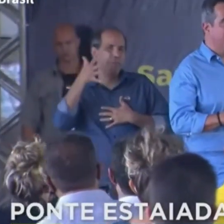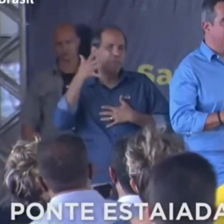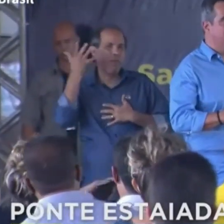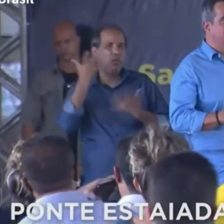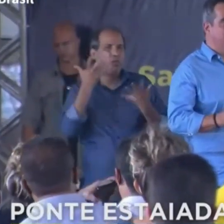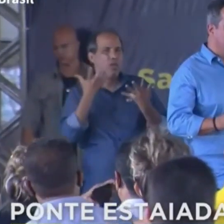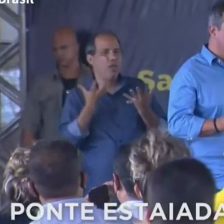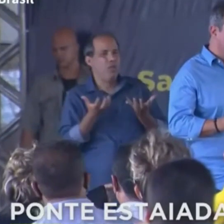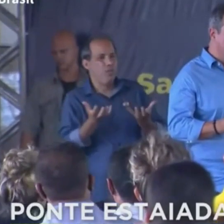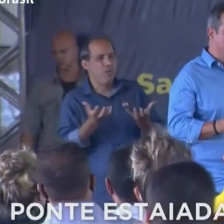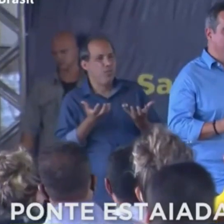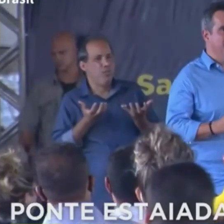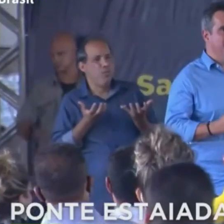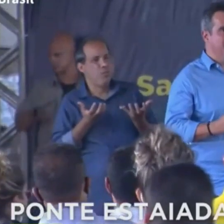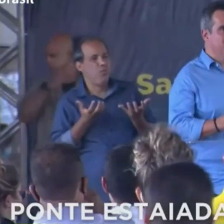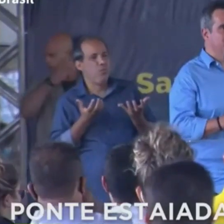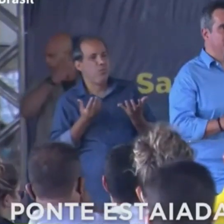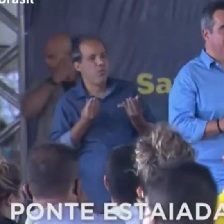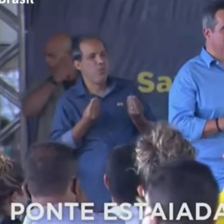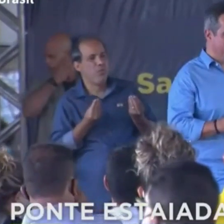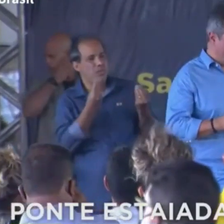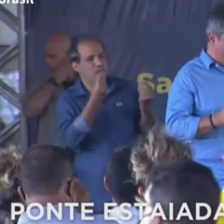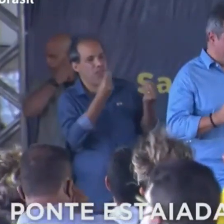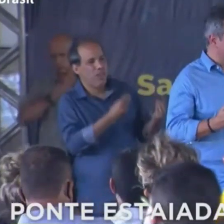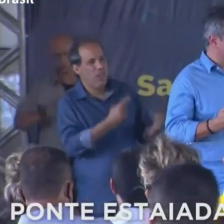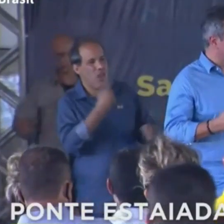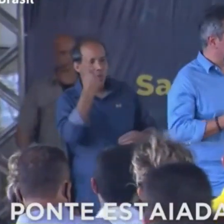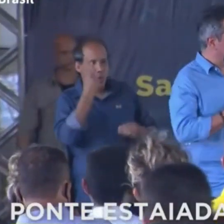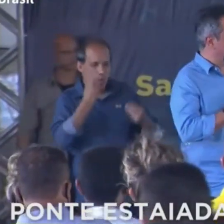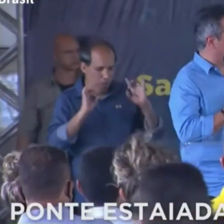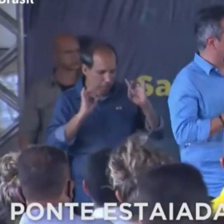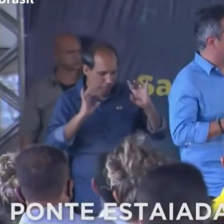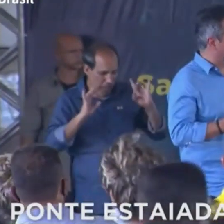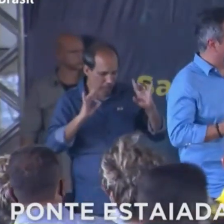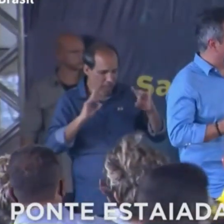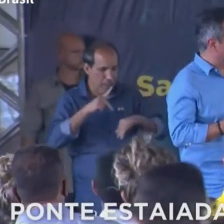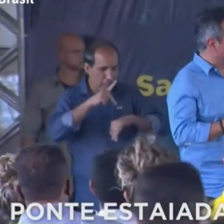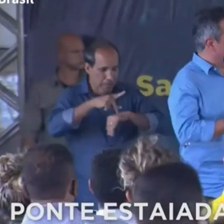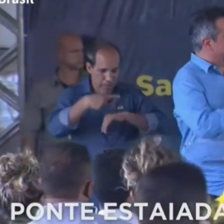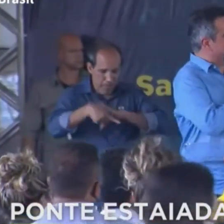entregar uma joia que aqui é uma pedra que só existe